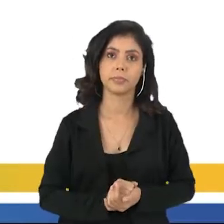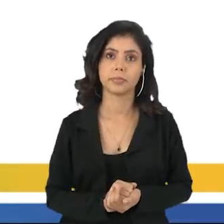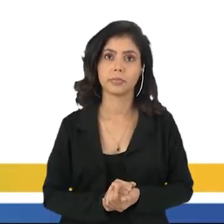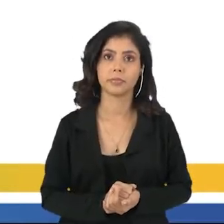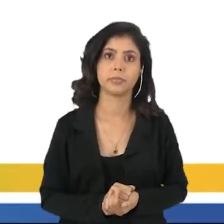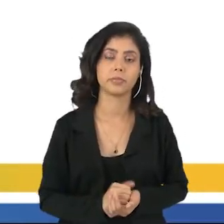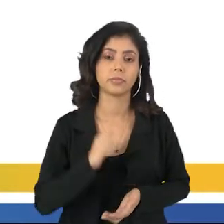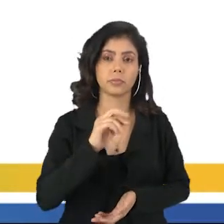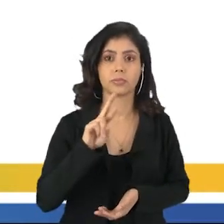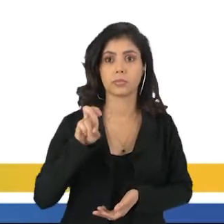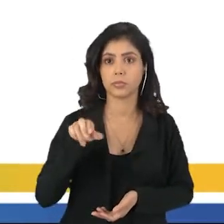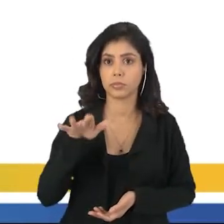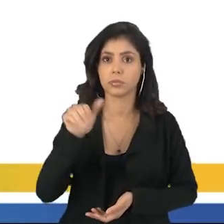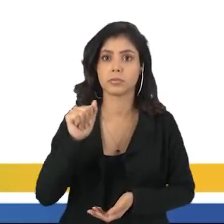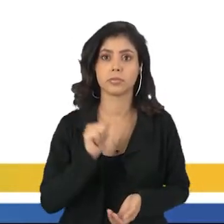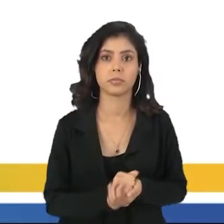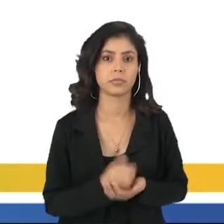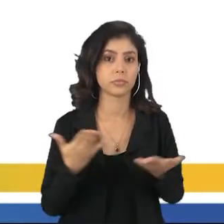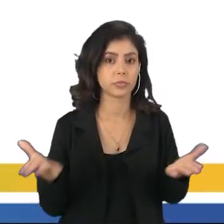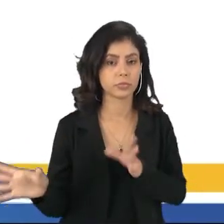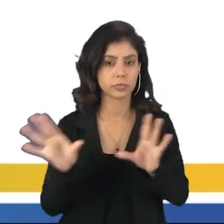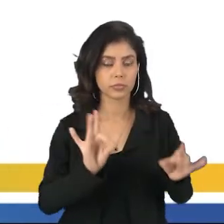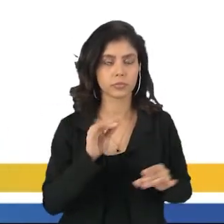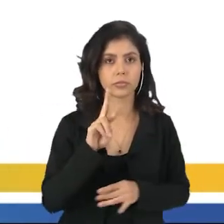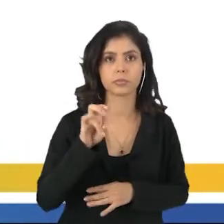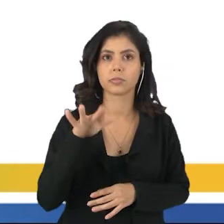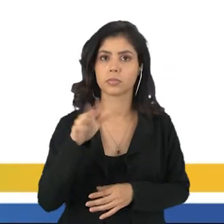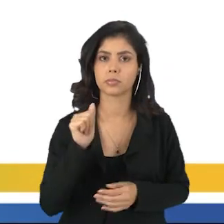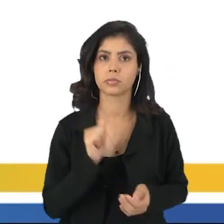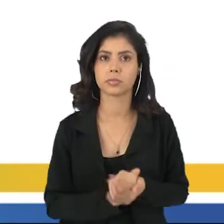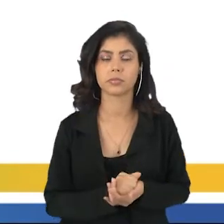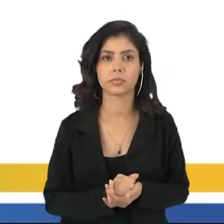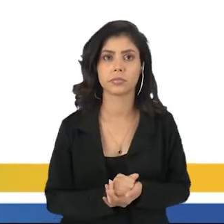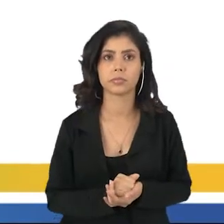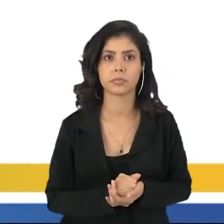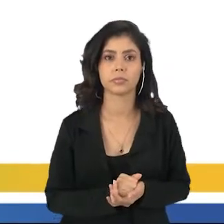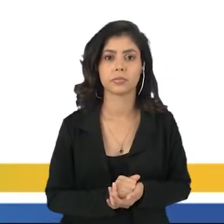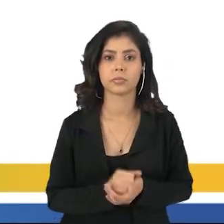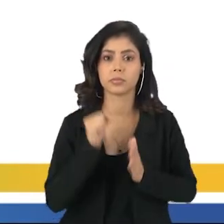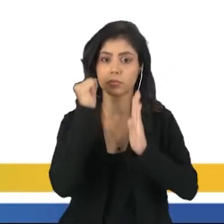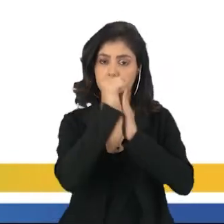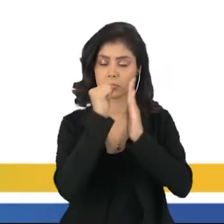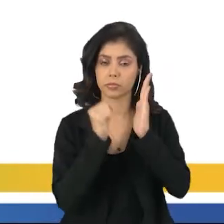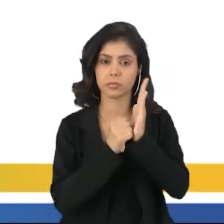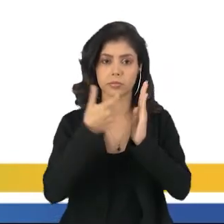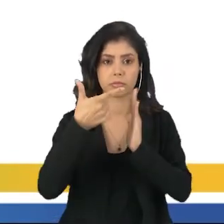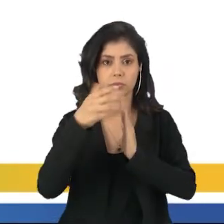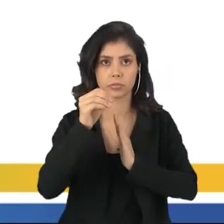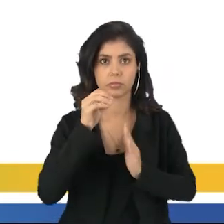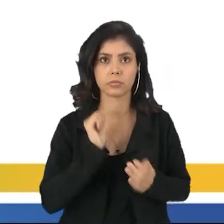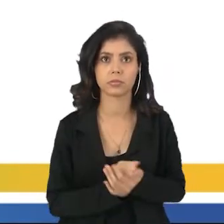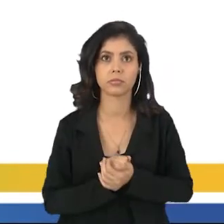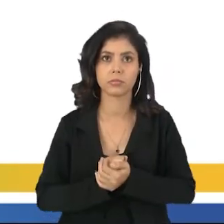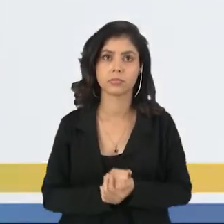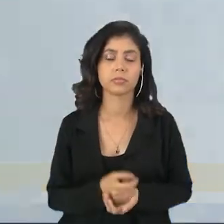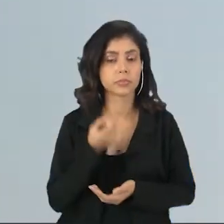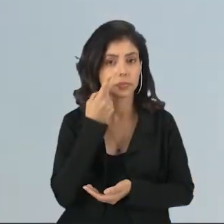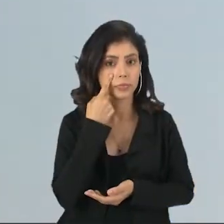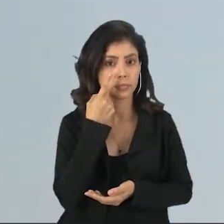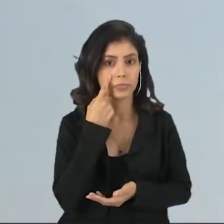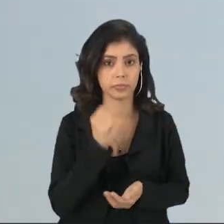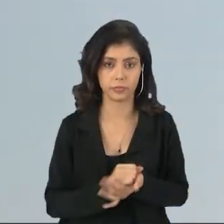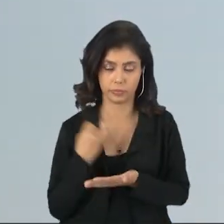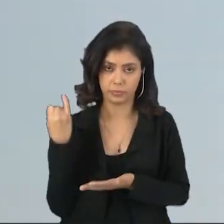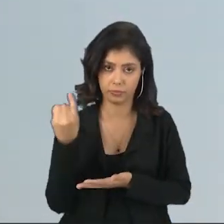na Oceania. Então esse foi o Império Britânico no início do século XX. Então vejam aí